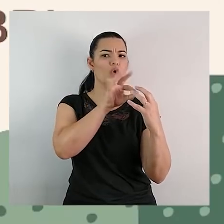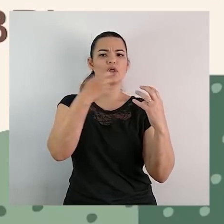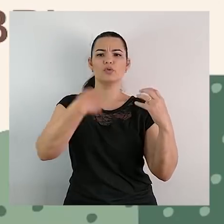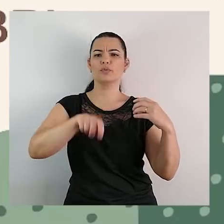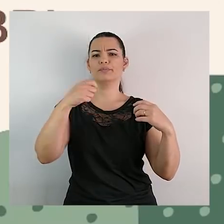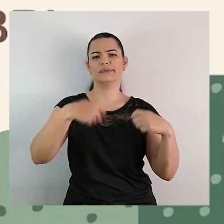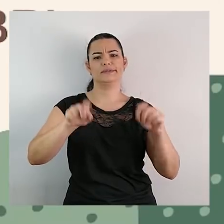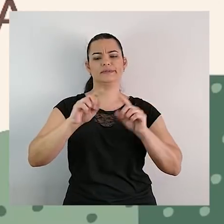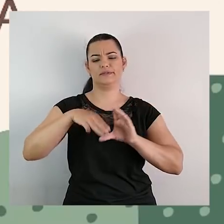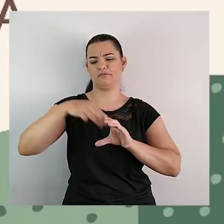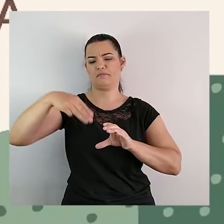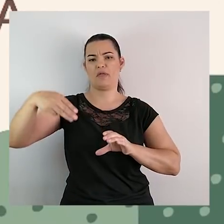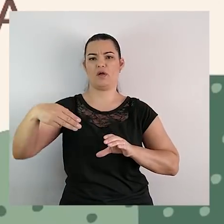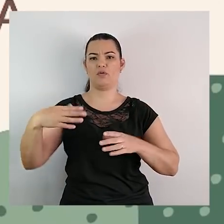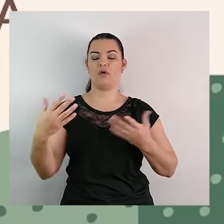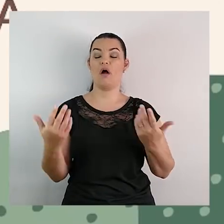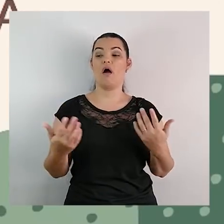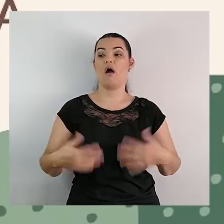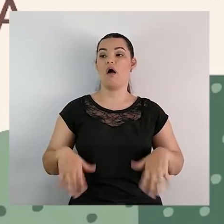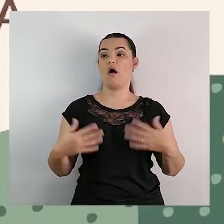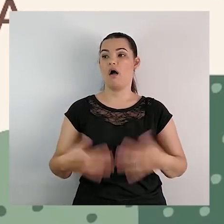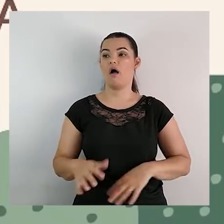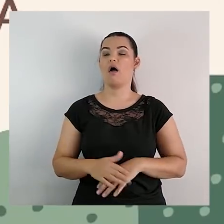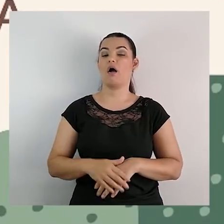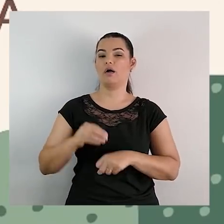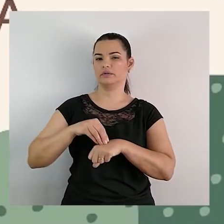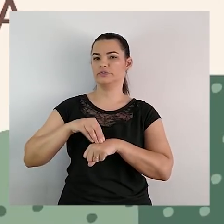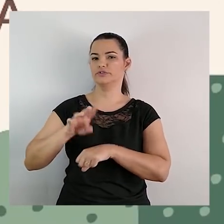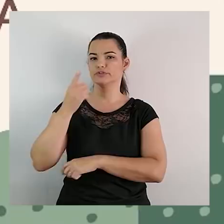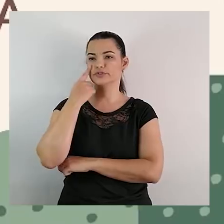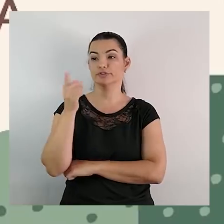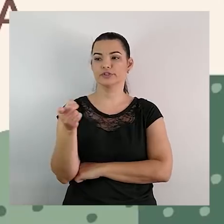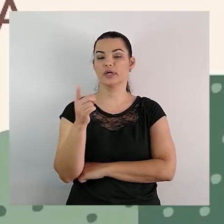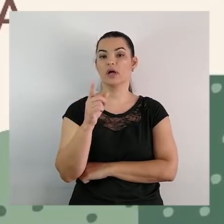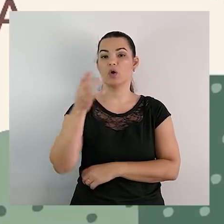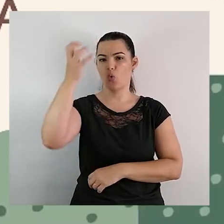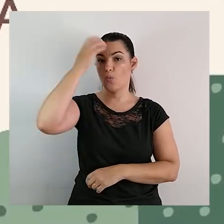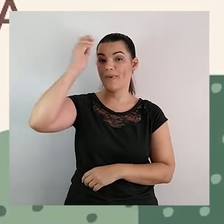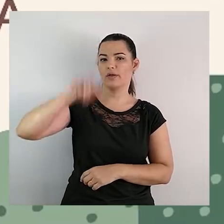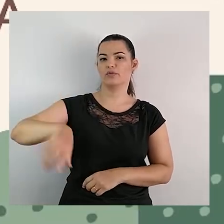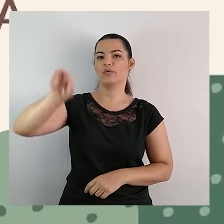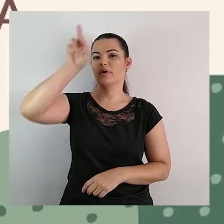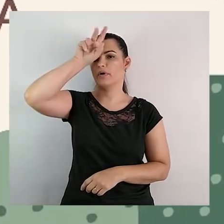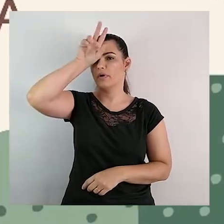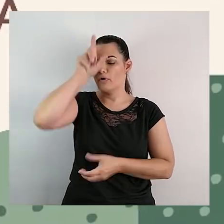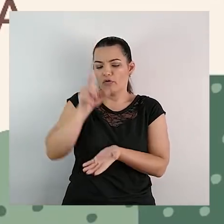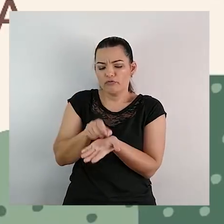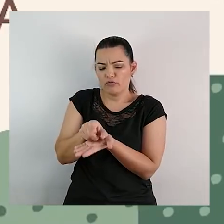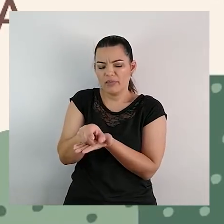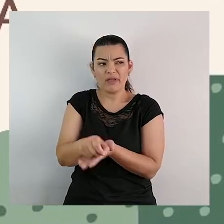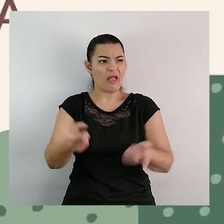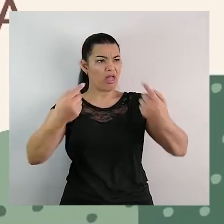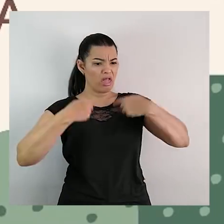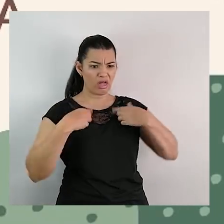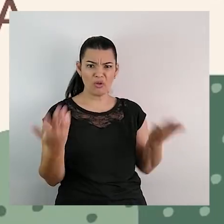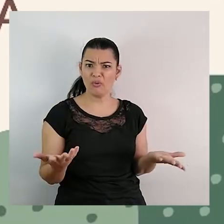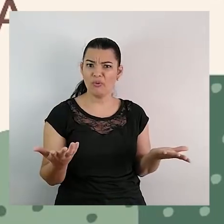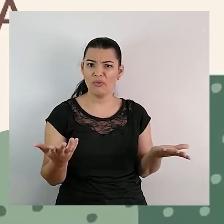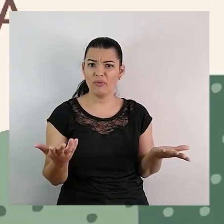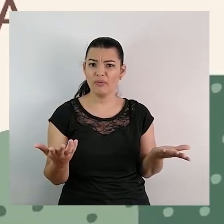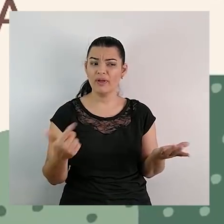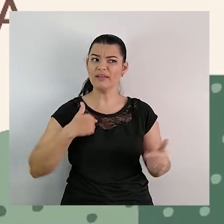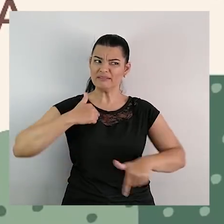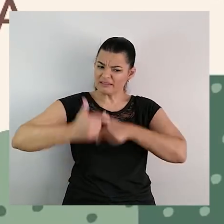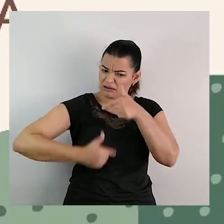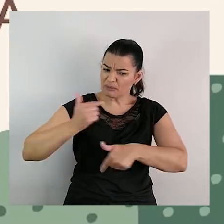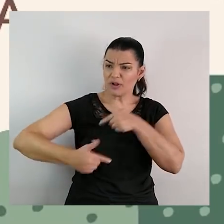aponta para a formiga. Ora, ora, isso é intriga. Ganho dia com